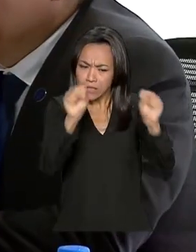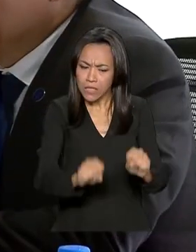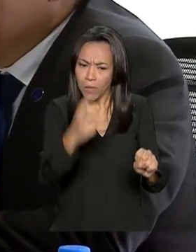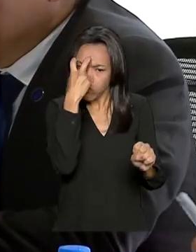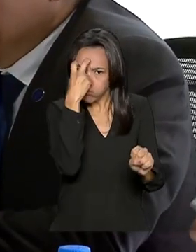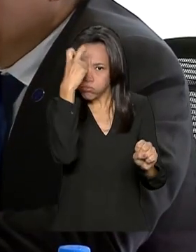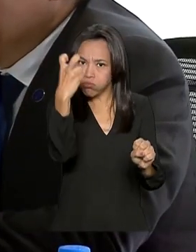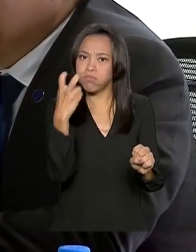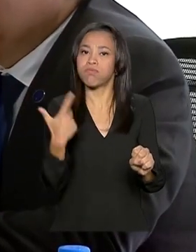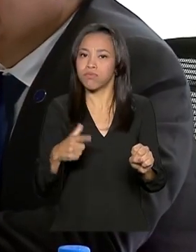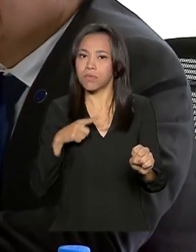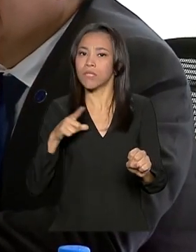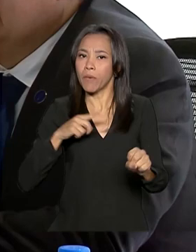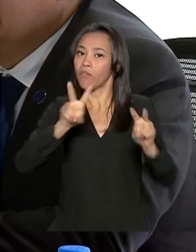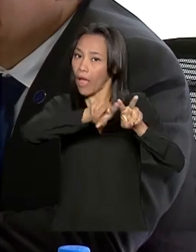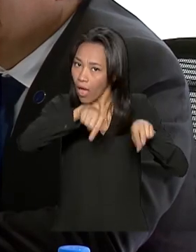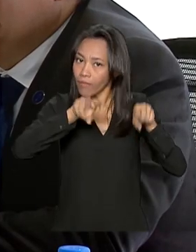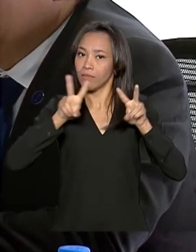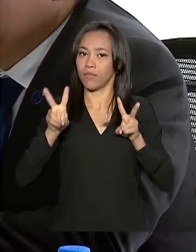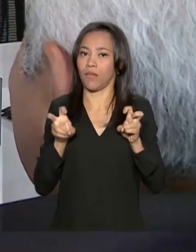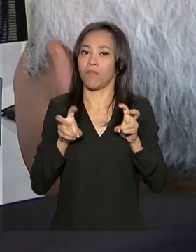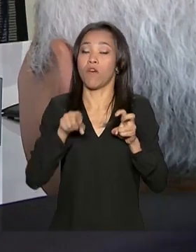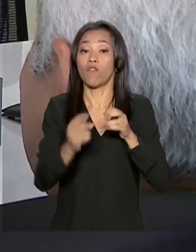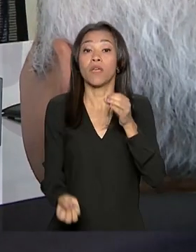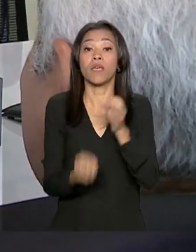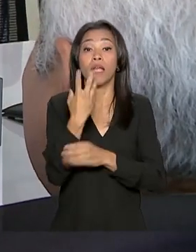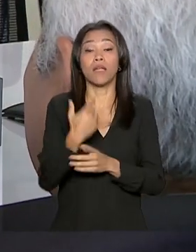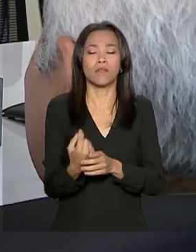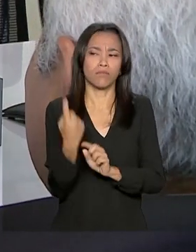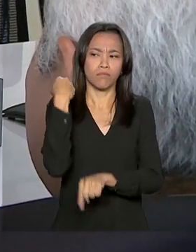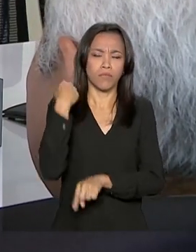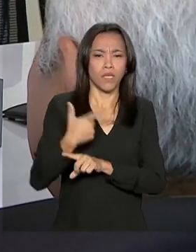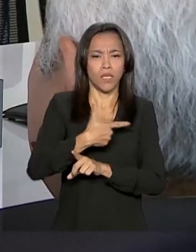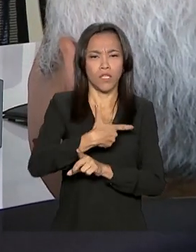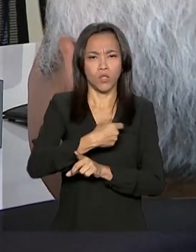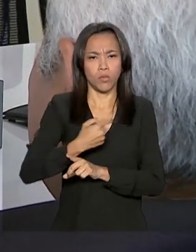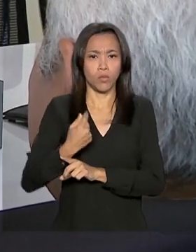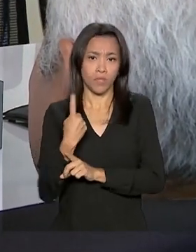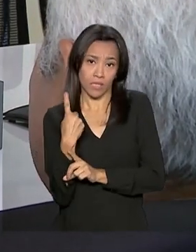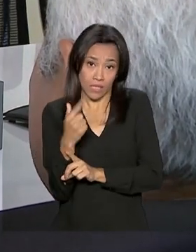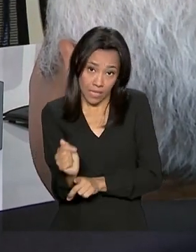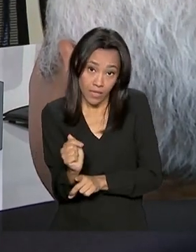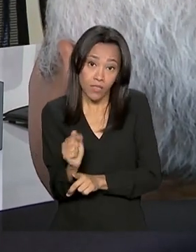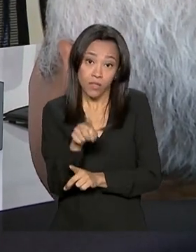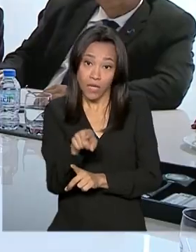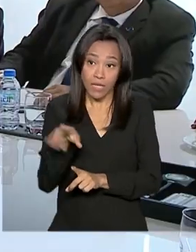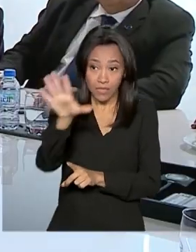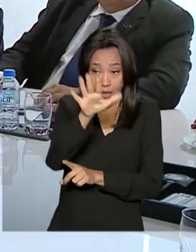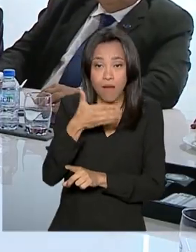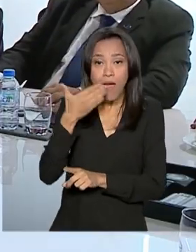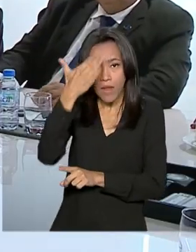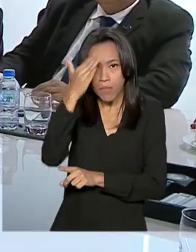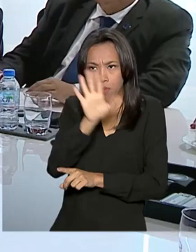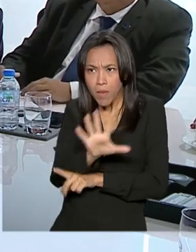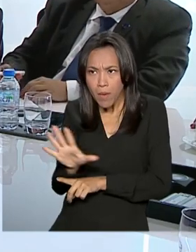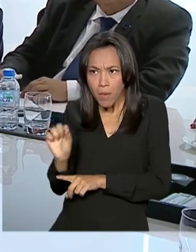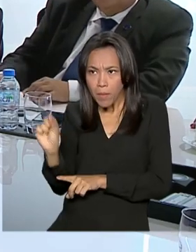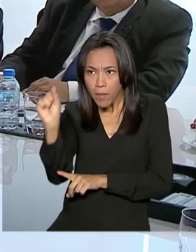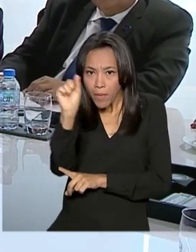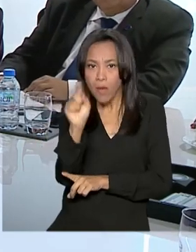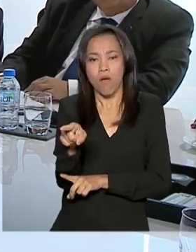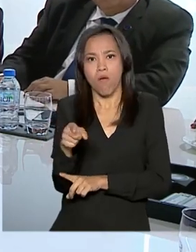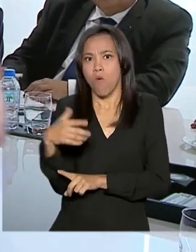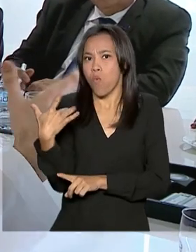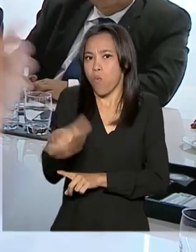pasta foi criada em 2017 com a missão de transformar os emirados árabes no maior pólo de inovação